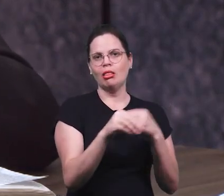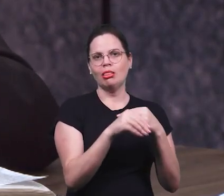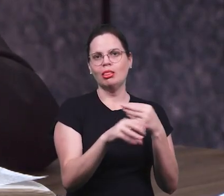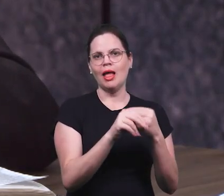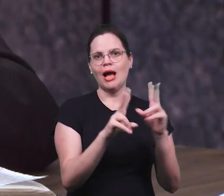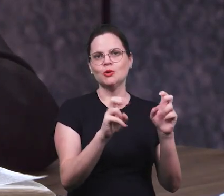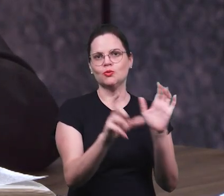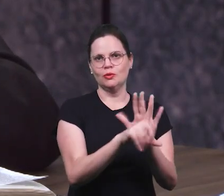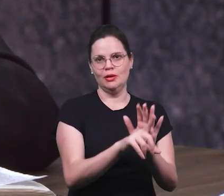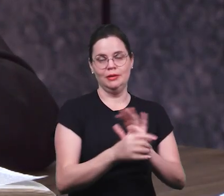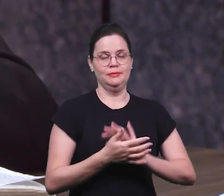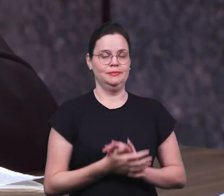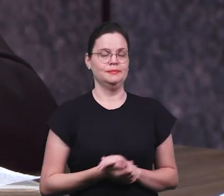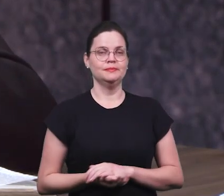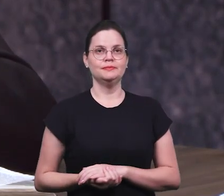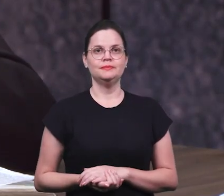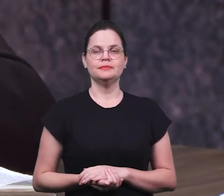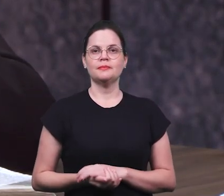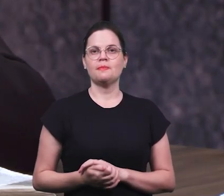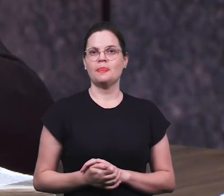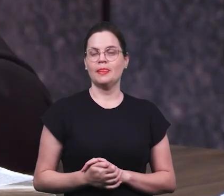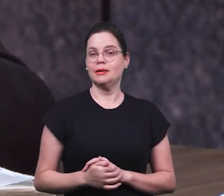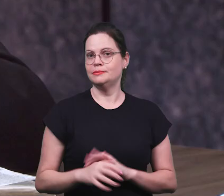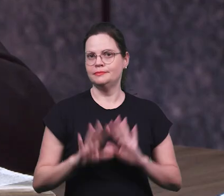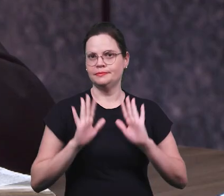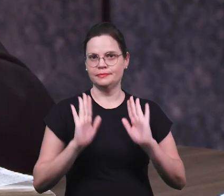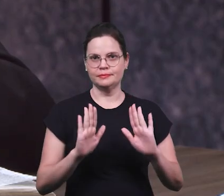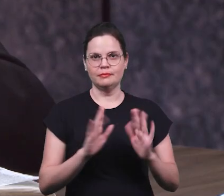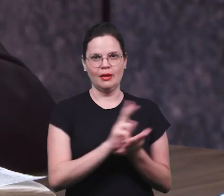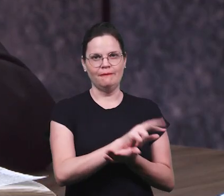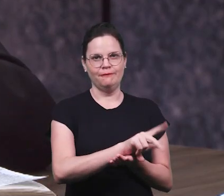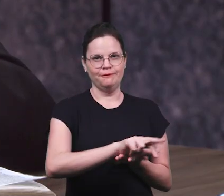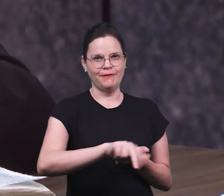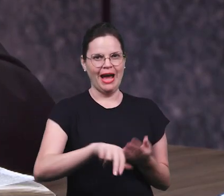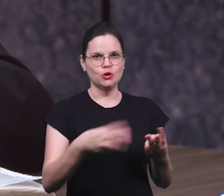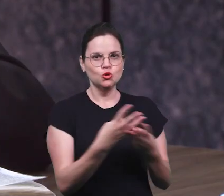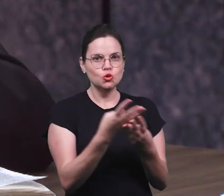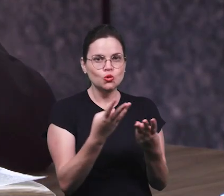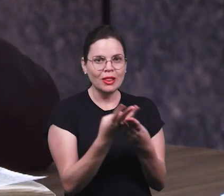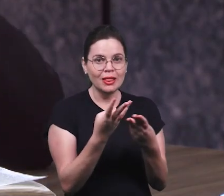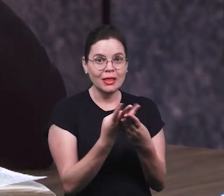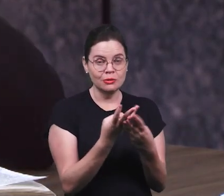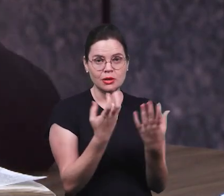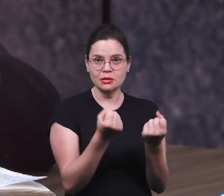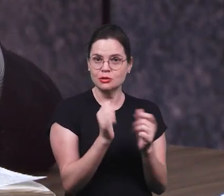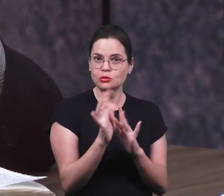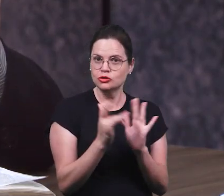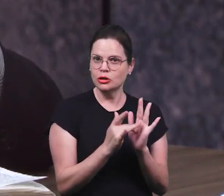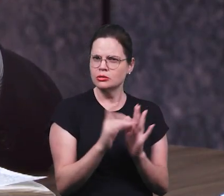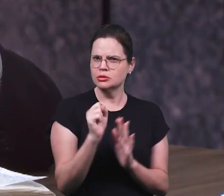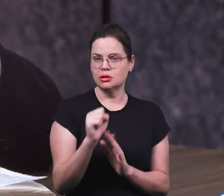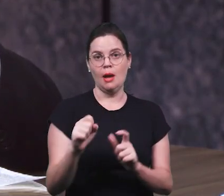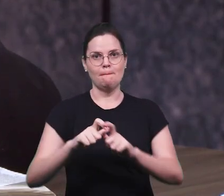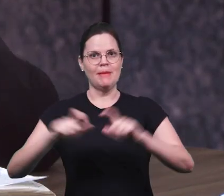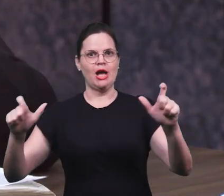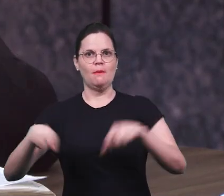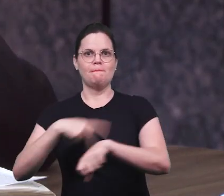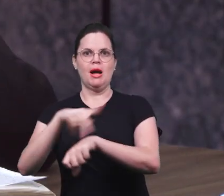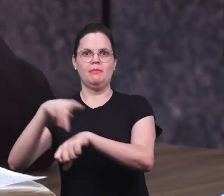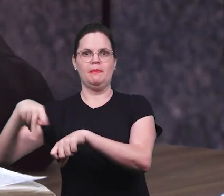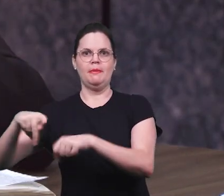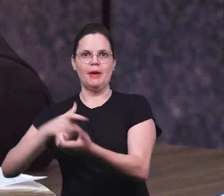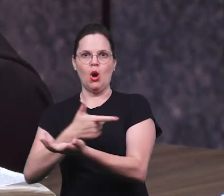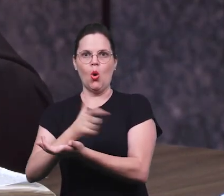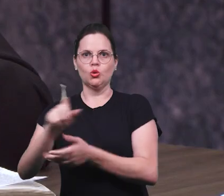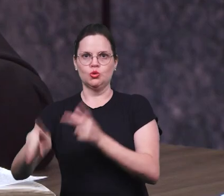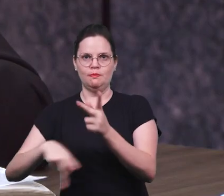melhor colocação, vários judeus estavam se convertendo ao Senhor Jesus, os gentios muito mais. Mas